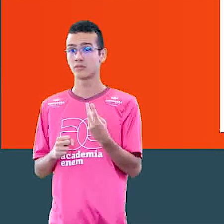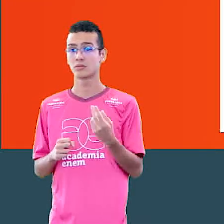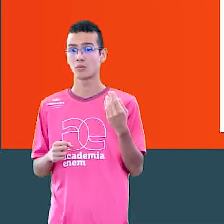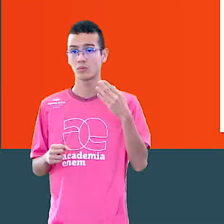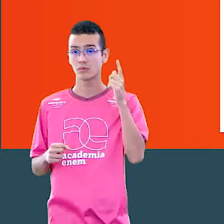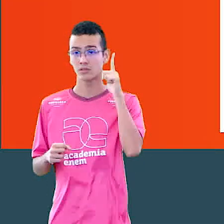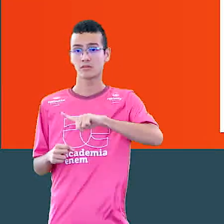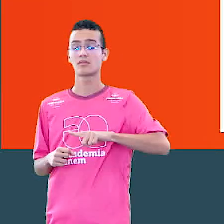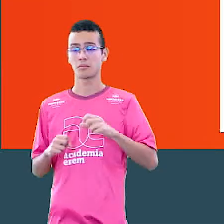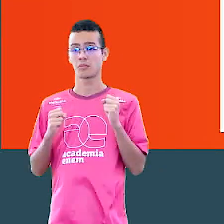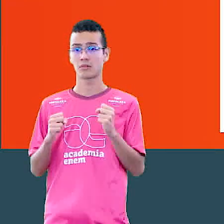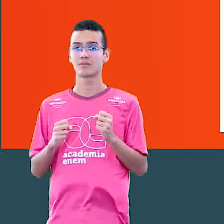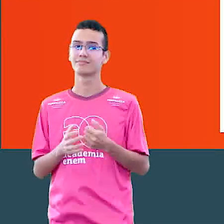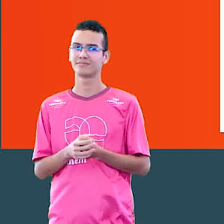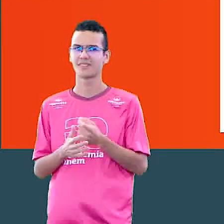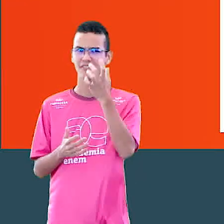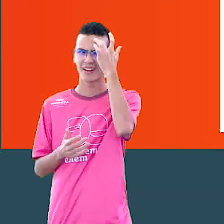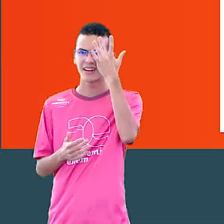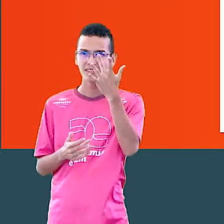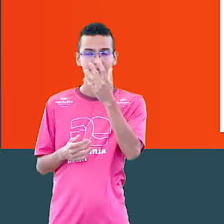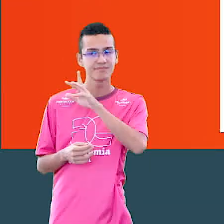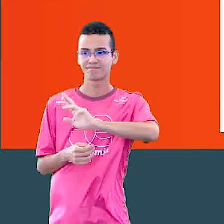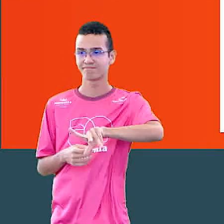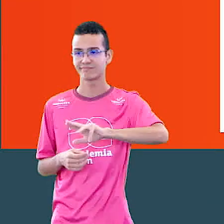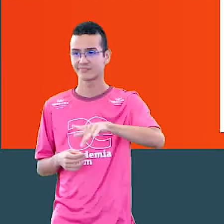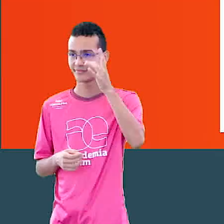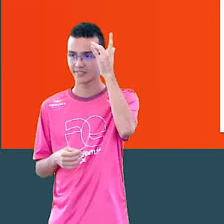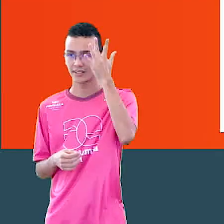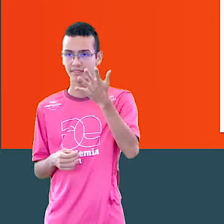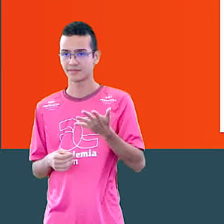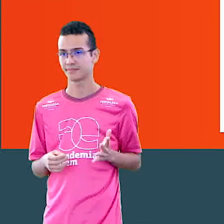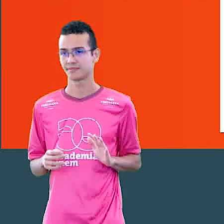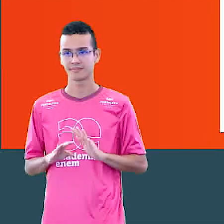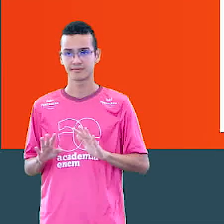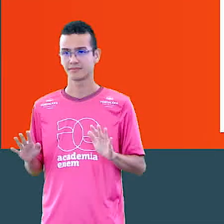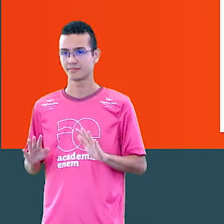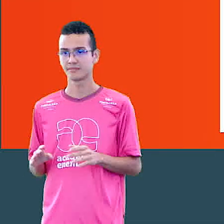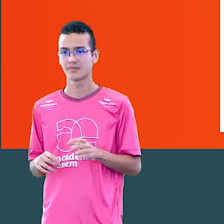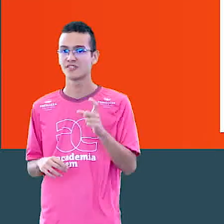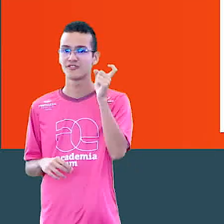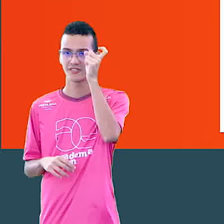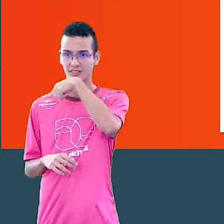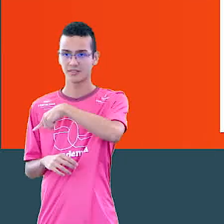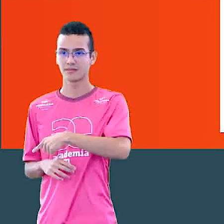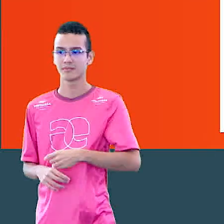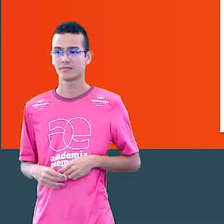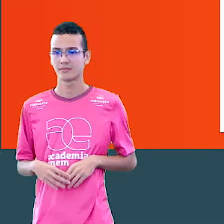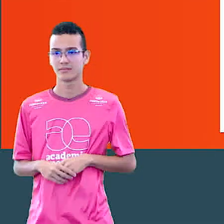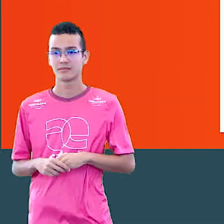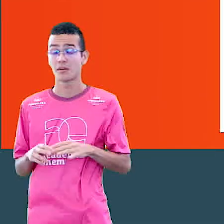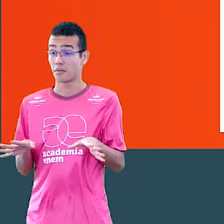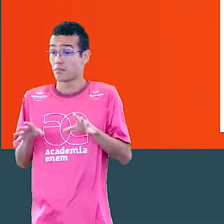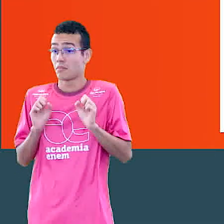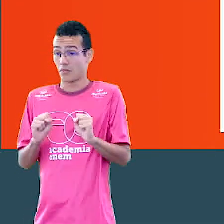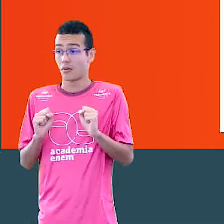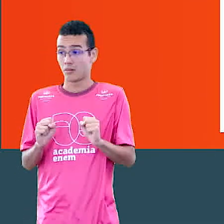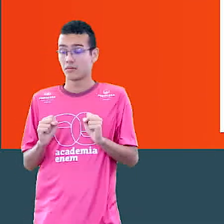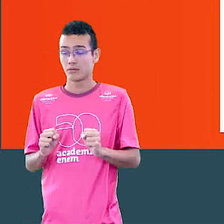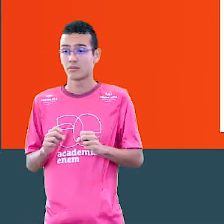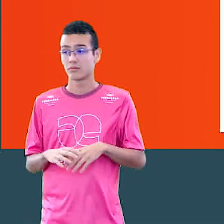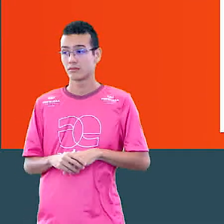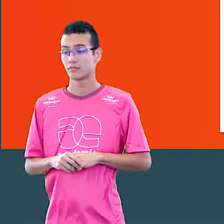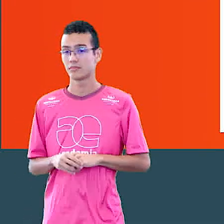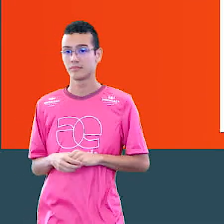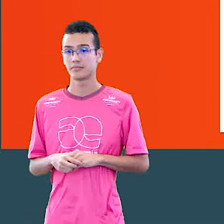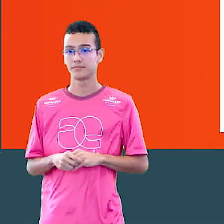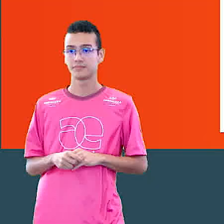É fácil? Não. Quem está com medo aqui do que é fácil? Nada é fácil. Mas pode, o importante saber é que pode. Você pode